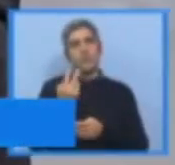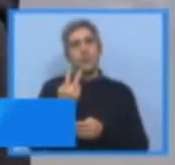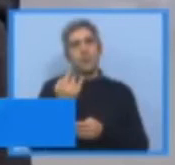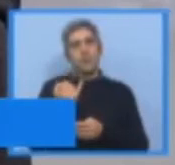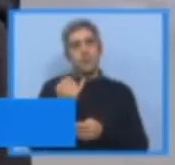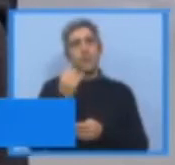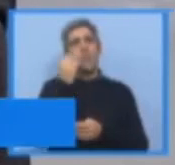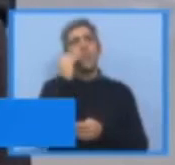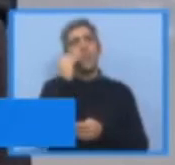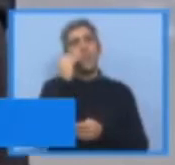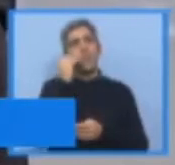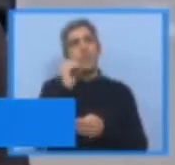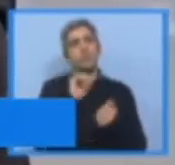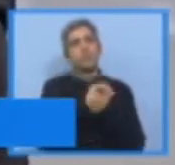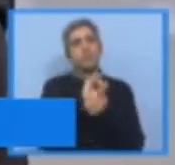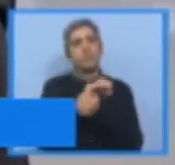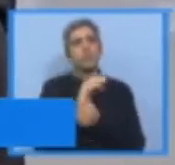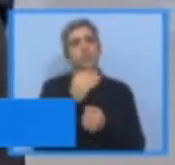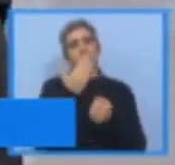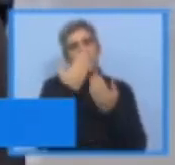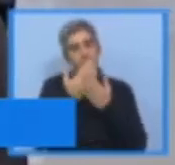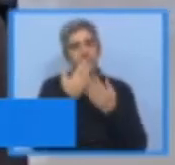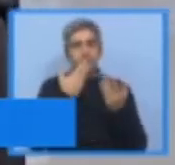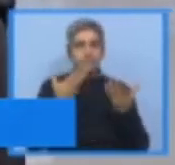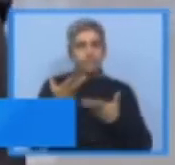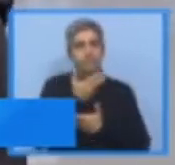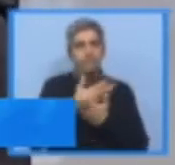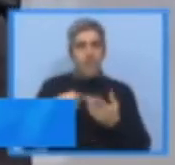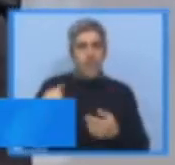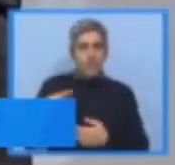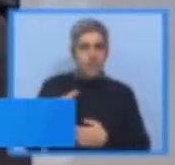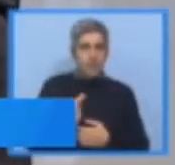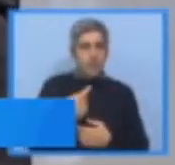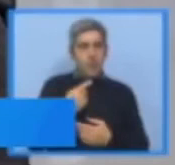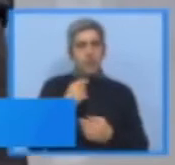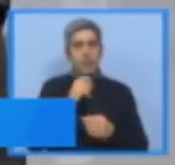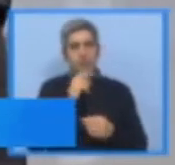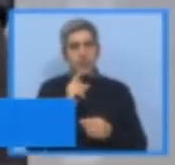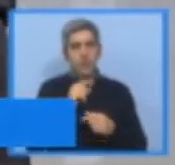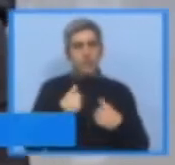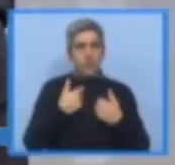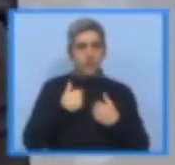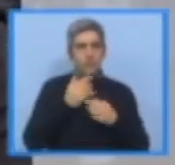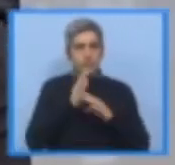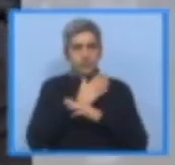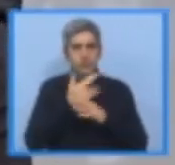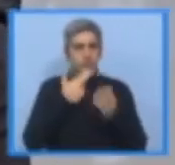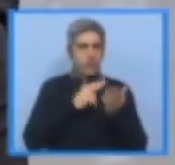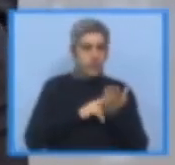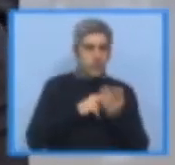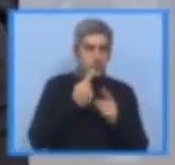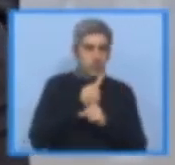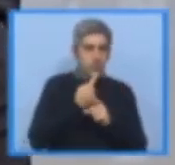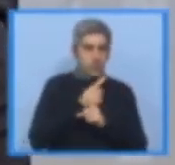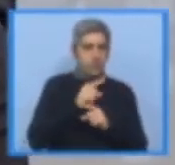pessoa, como é que os jornalistas vivem esta aflição diária de serem capazes de eles próprios discernirem a verdade das